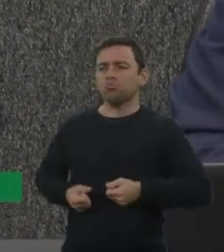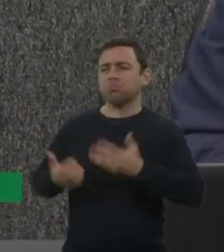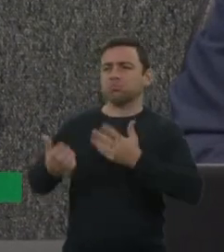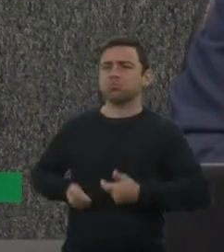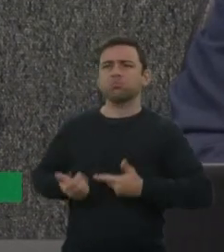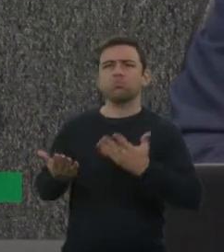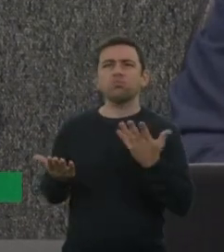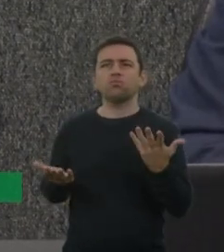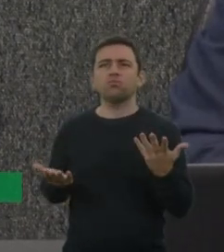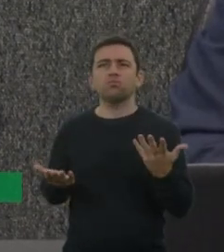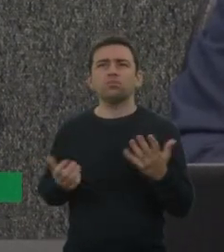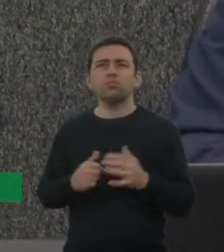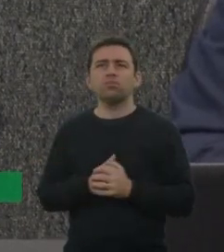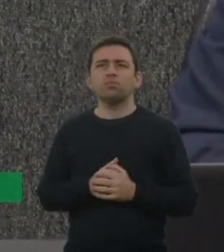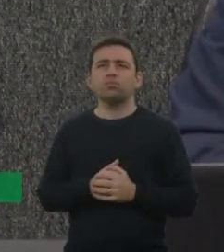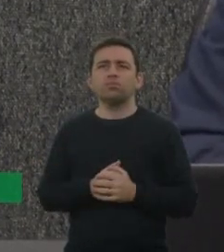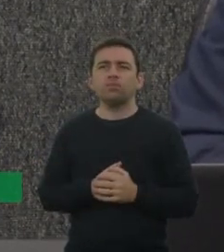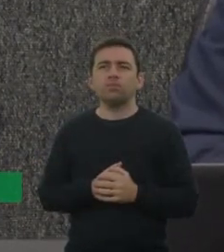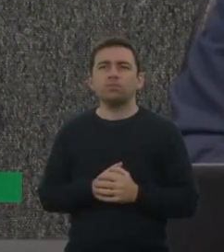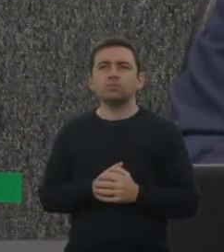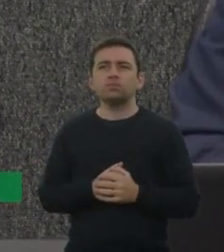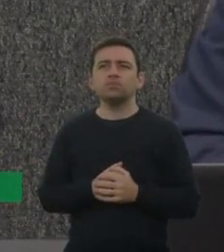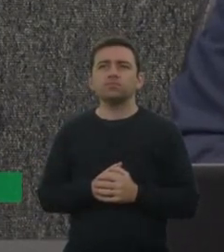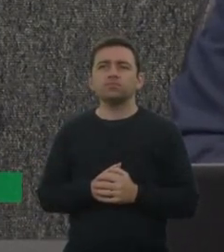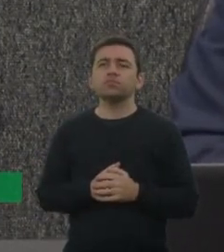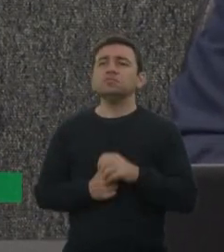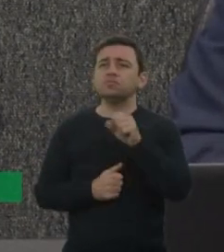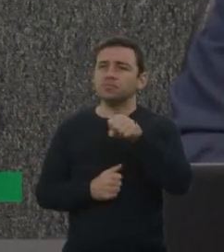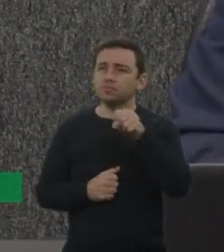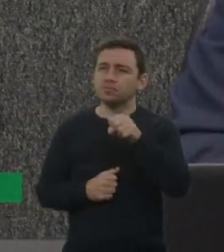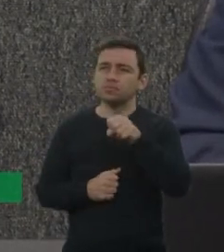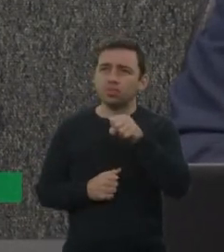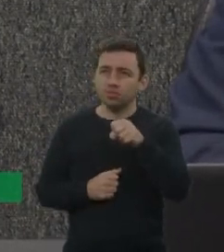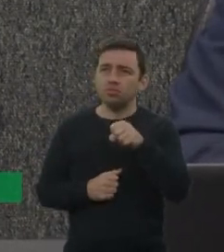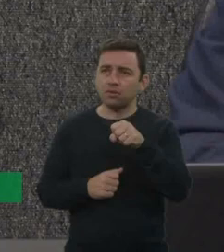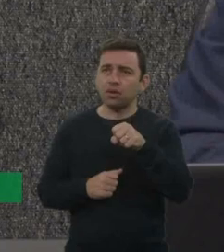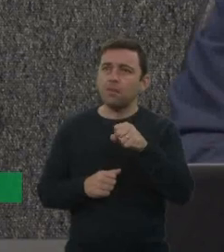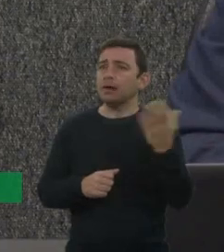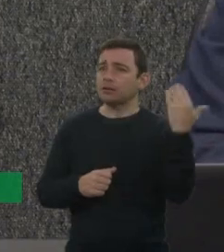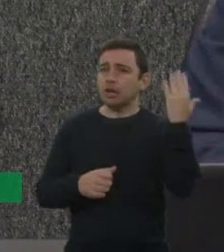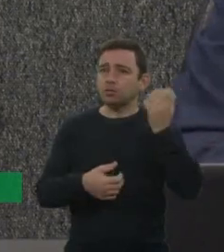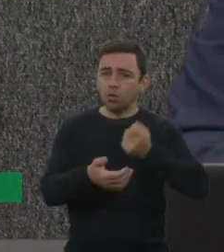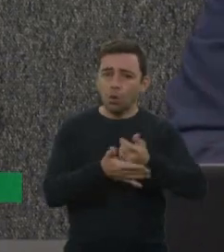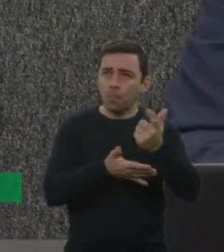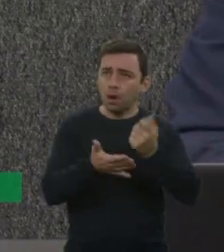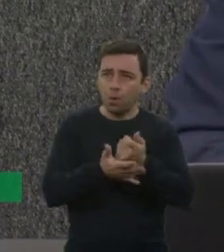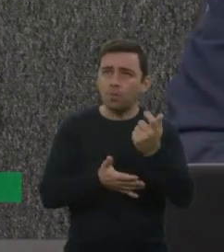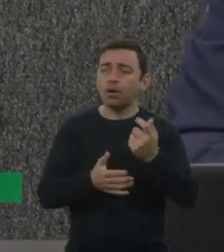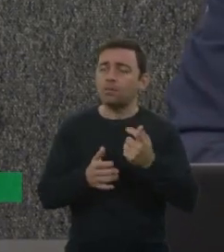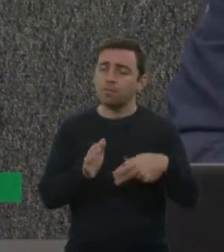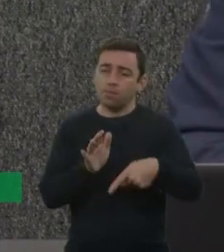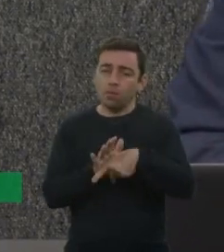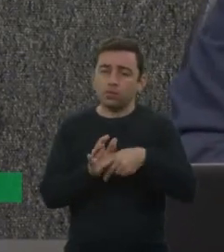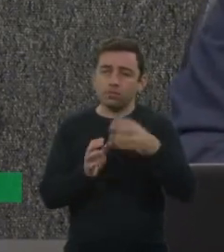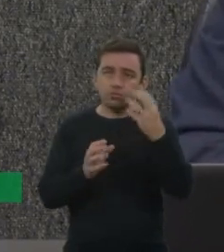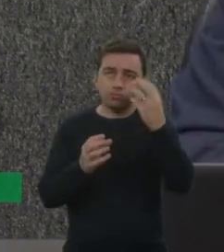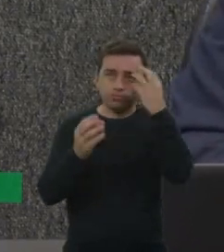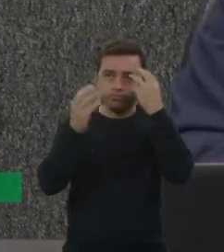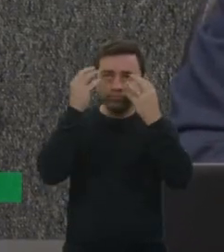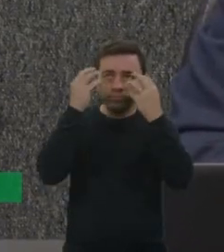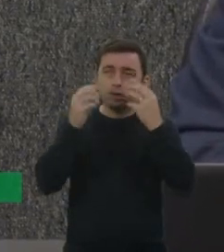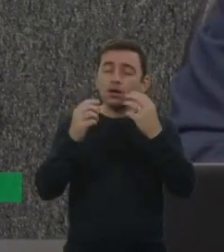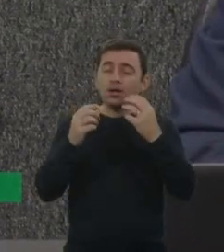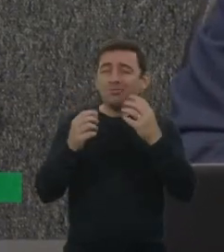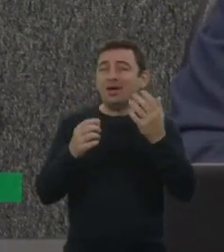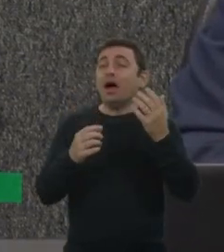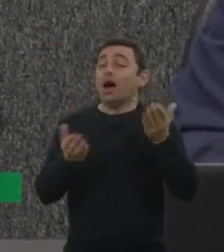Tá? Mas era exatamente assim que se comprava uma prótese ocular. Avançamos